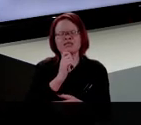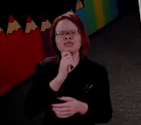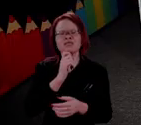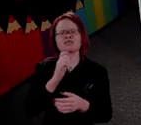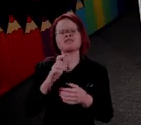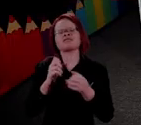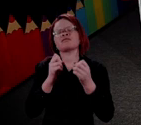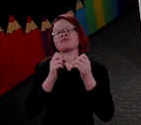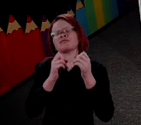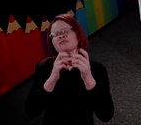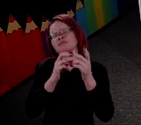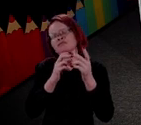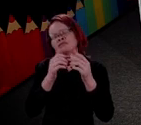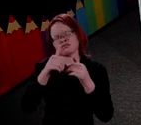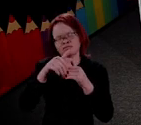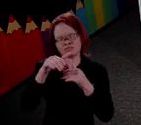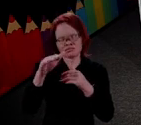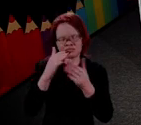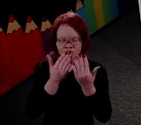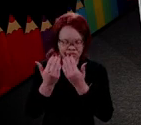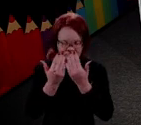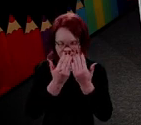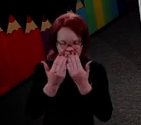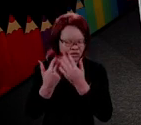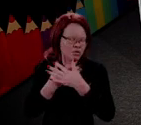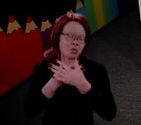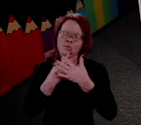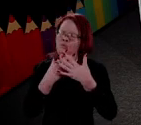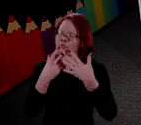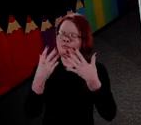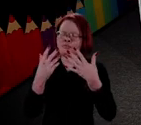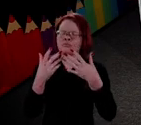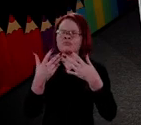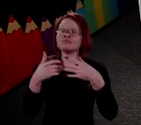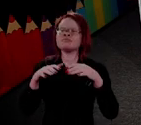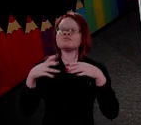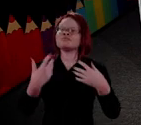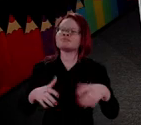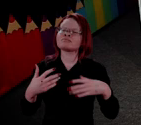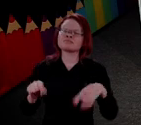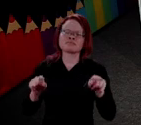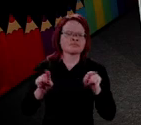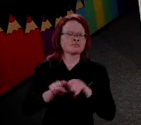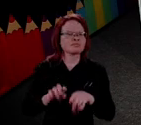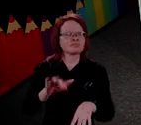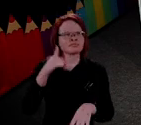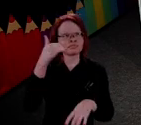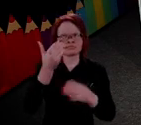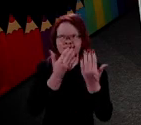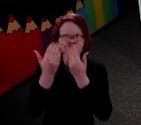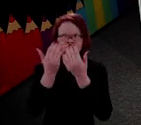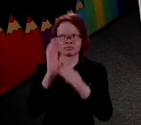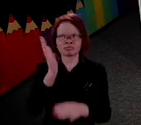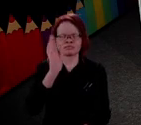português Oi meninos continue a estudar muito e brinquem também